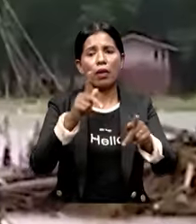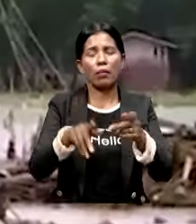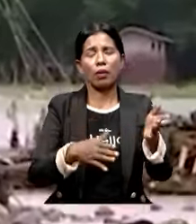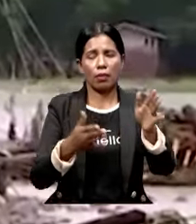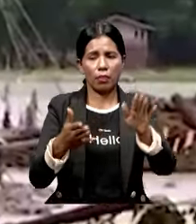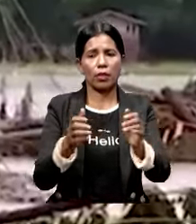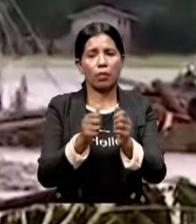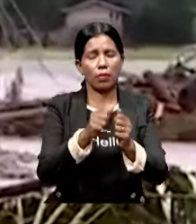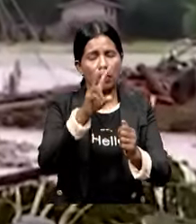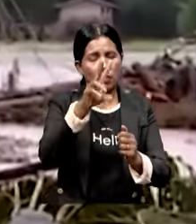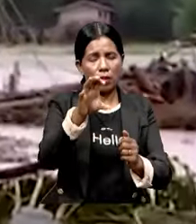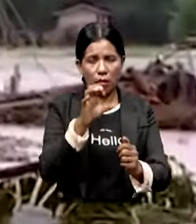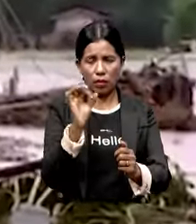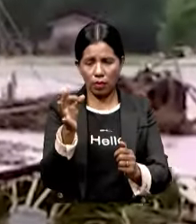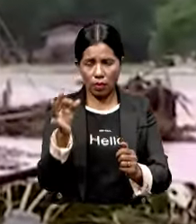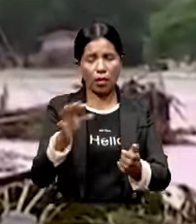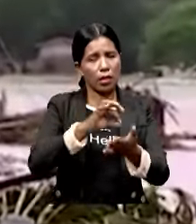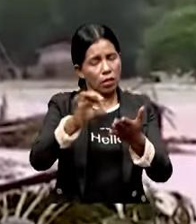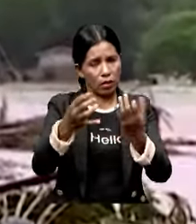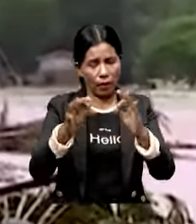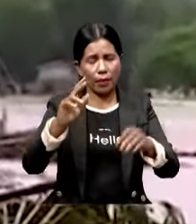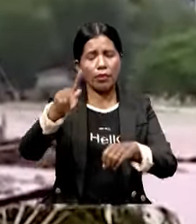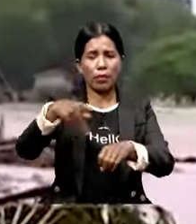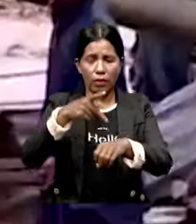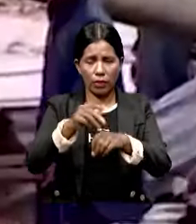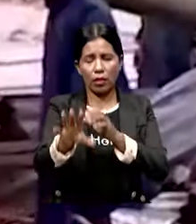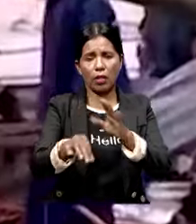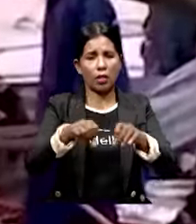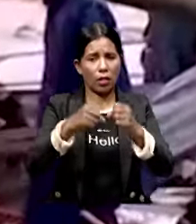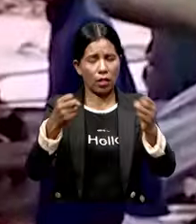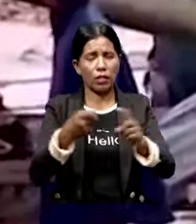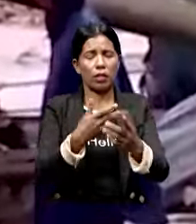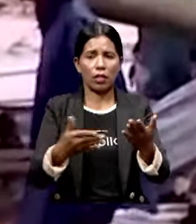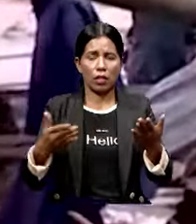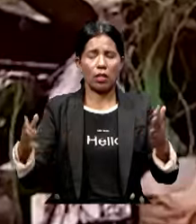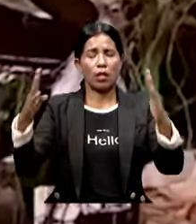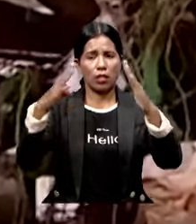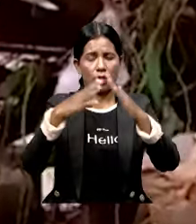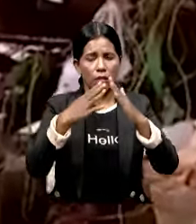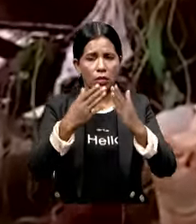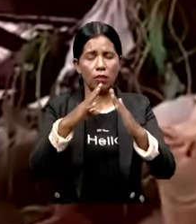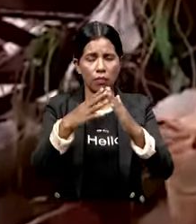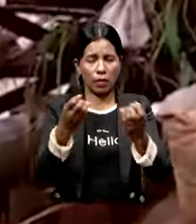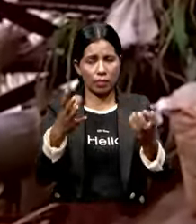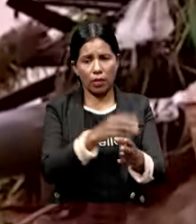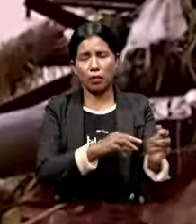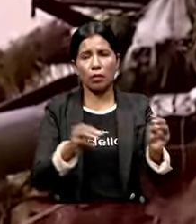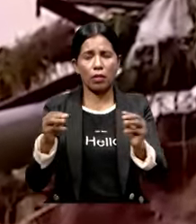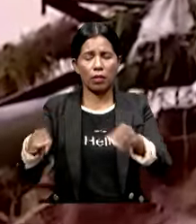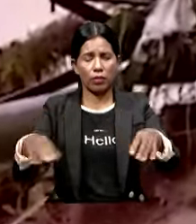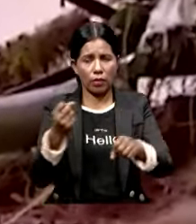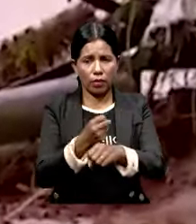atos rua sia nulo nebe mac resistão. Filipina nebe mos reta na estrago material no humanitário Macax, mobiliza ela